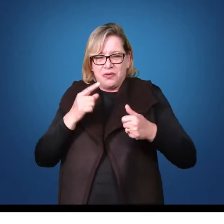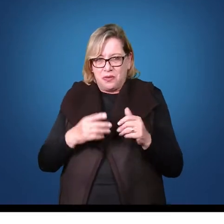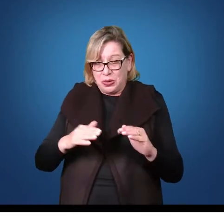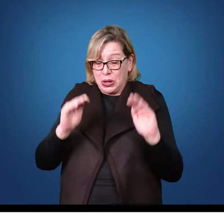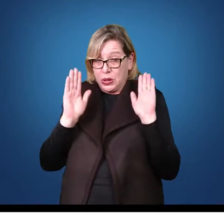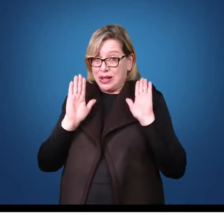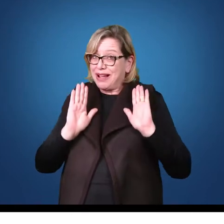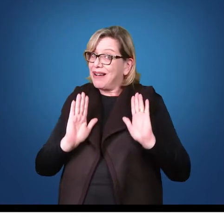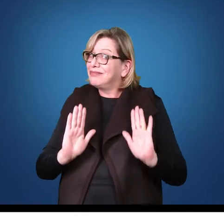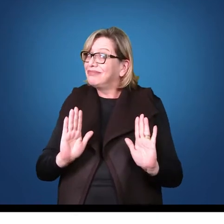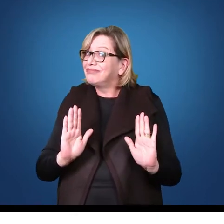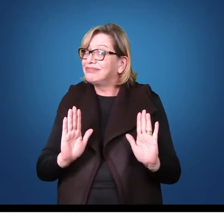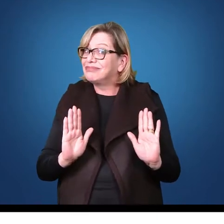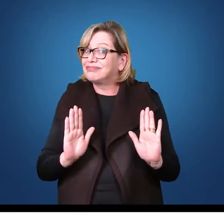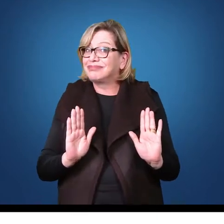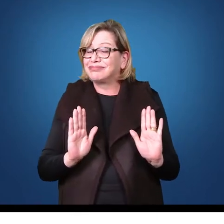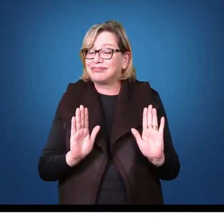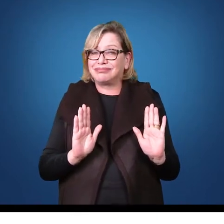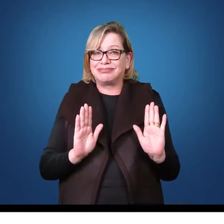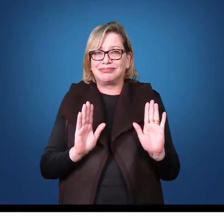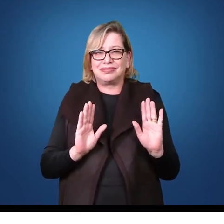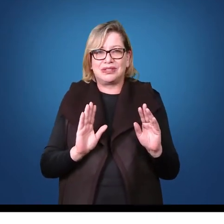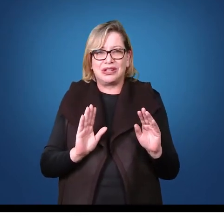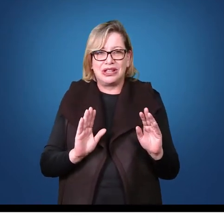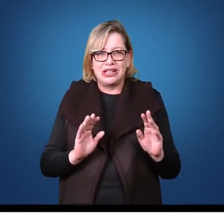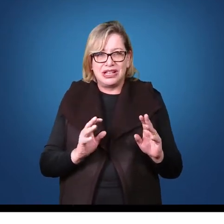Atenção, atenção.